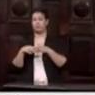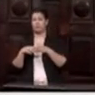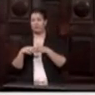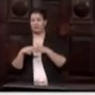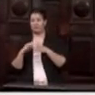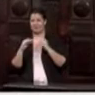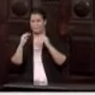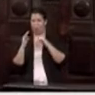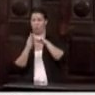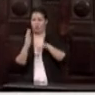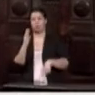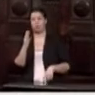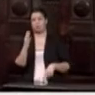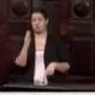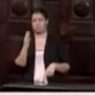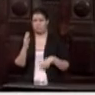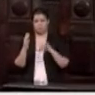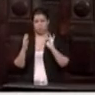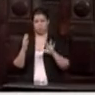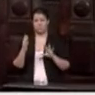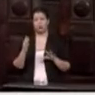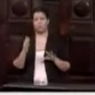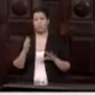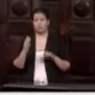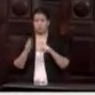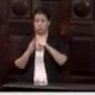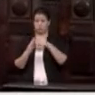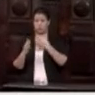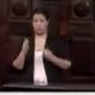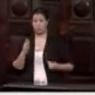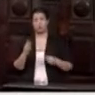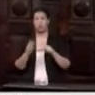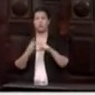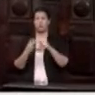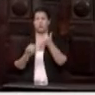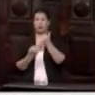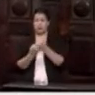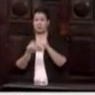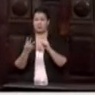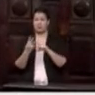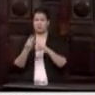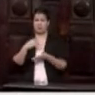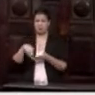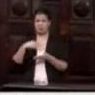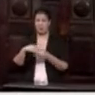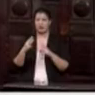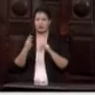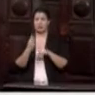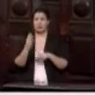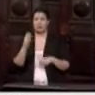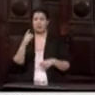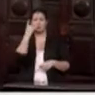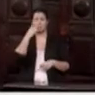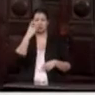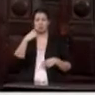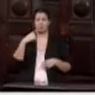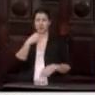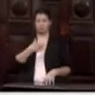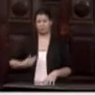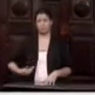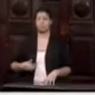4 autoridades apenas, governador, vice, secretário de Segurança e procurador-geral do Estado, e por aí vai. Nós tentamos